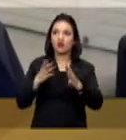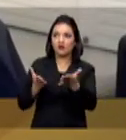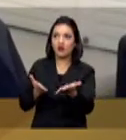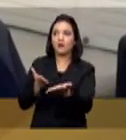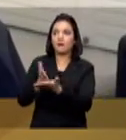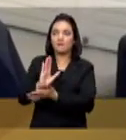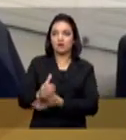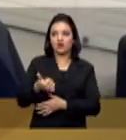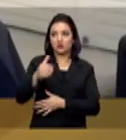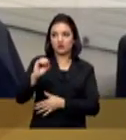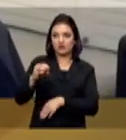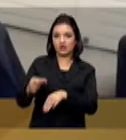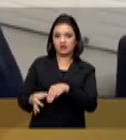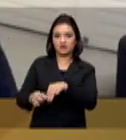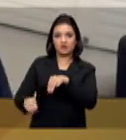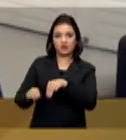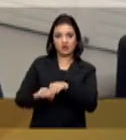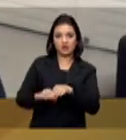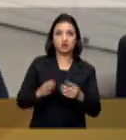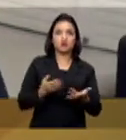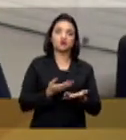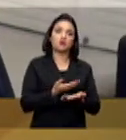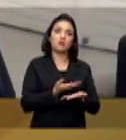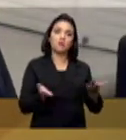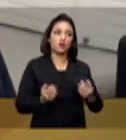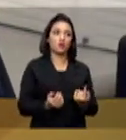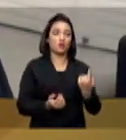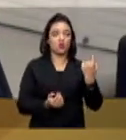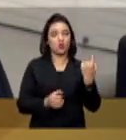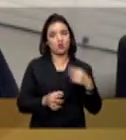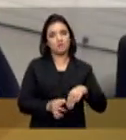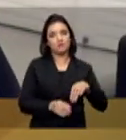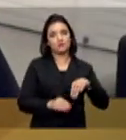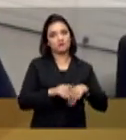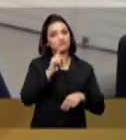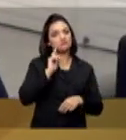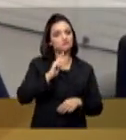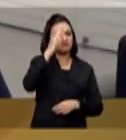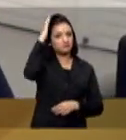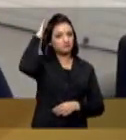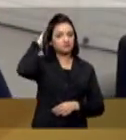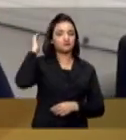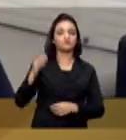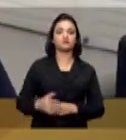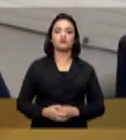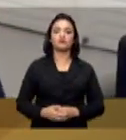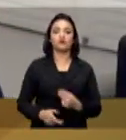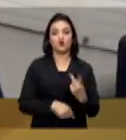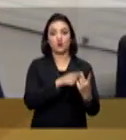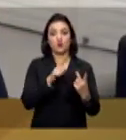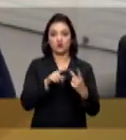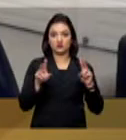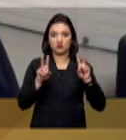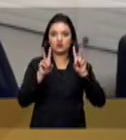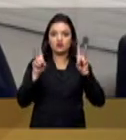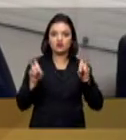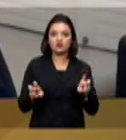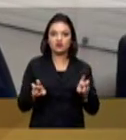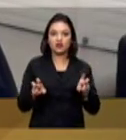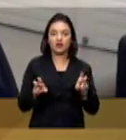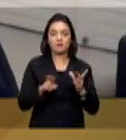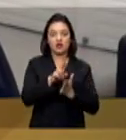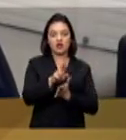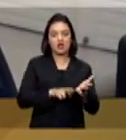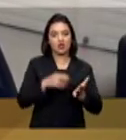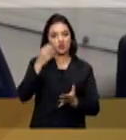vencido o ministro Marco Aurélio. Agora, o segundo tema, que foi o meu, controvérsia